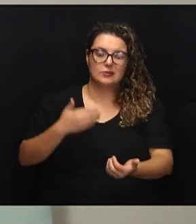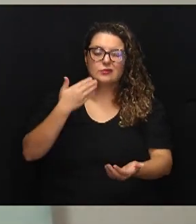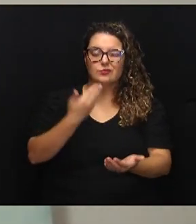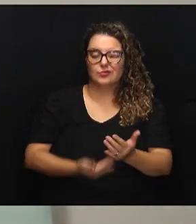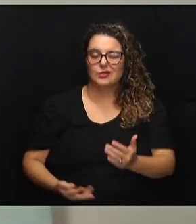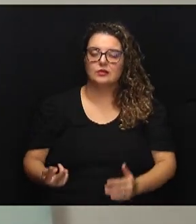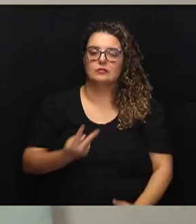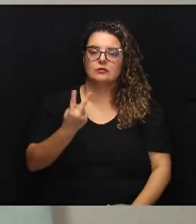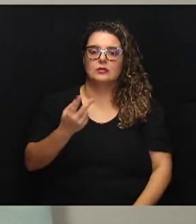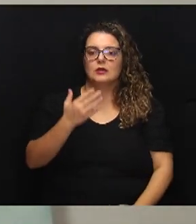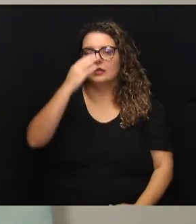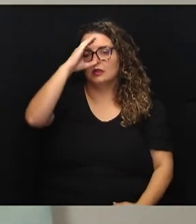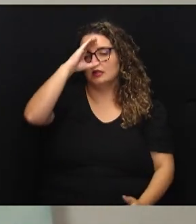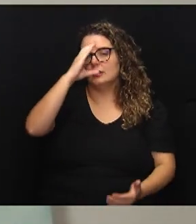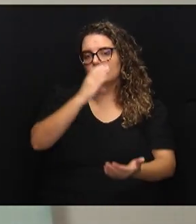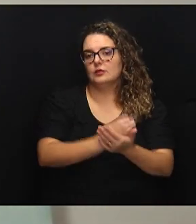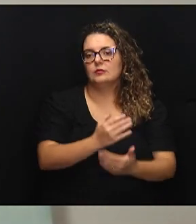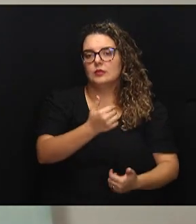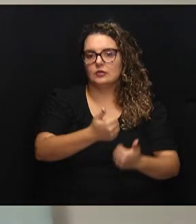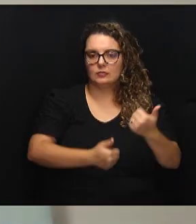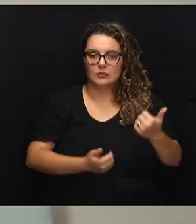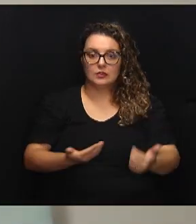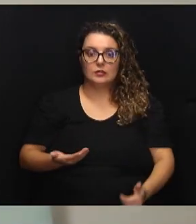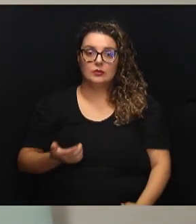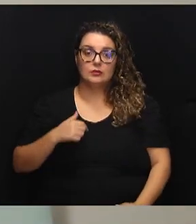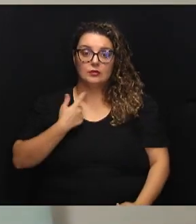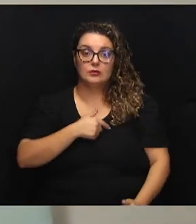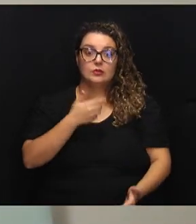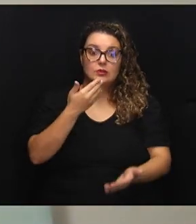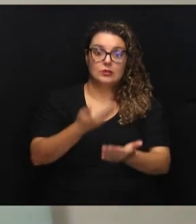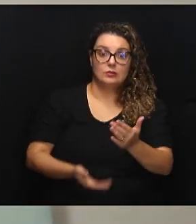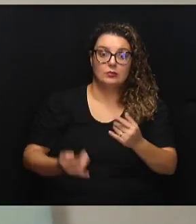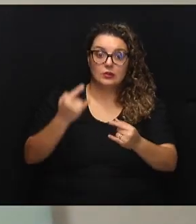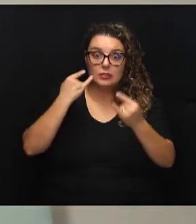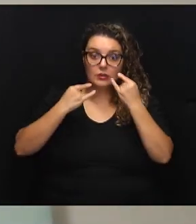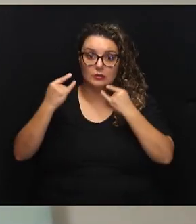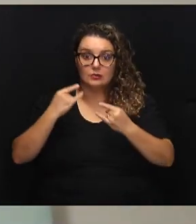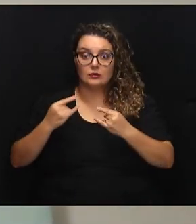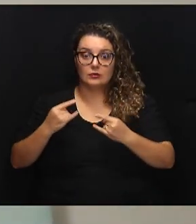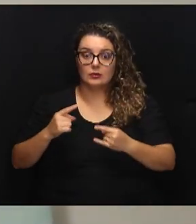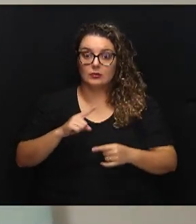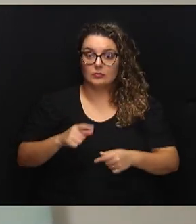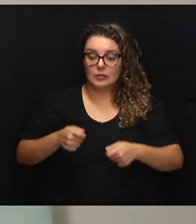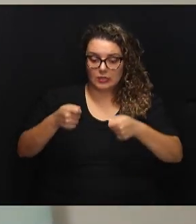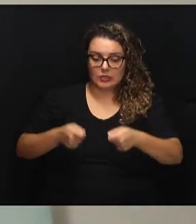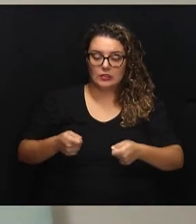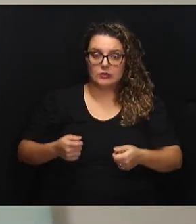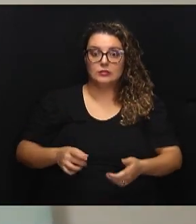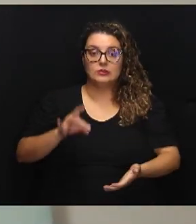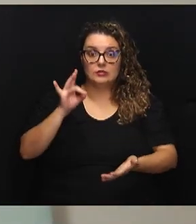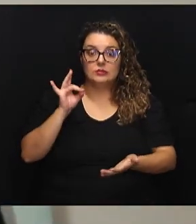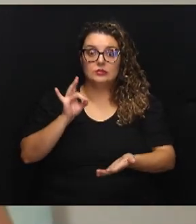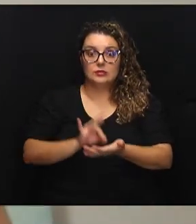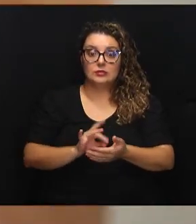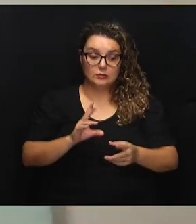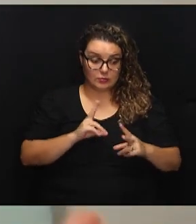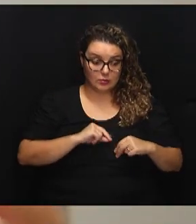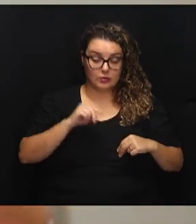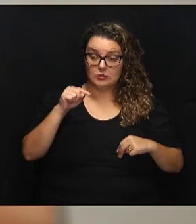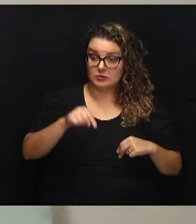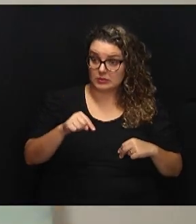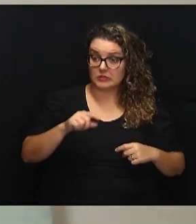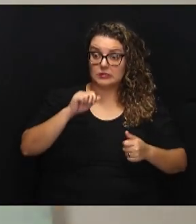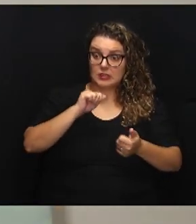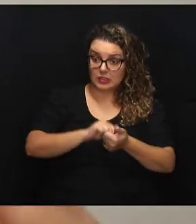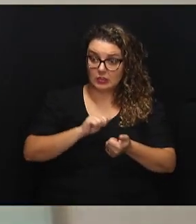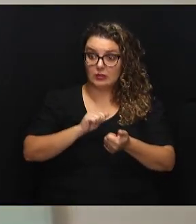do futebol. A gente acaba perdendo realmente interesse porque não é aquele jogo de verdade, né? Que a gente fala assim, nossa, é qualidade